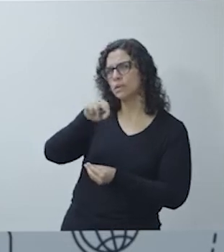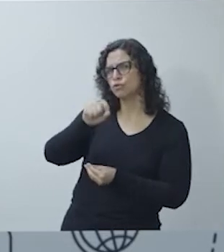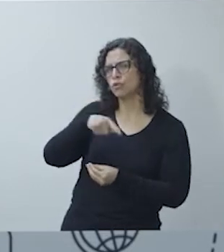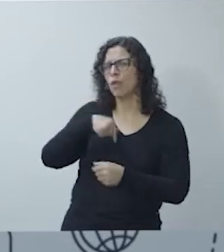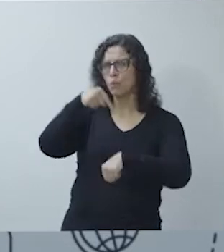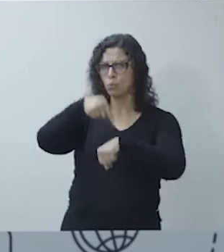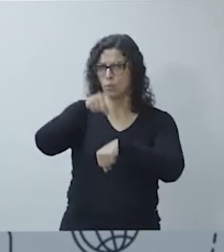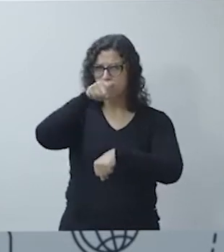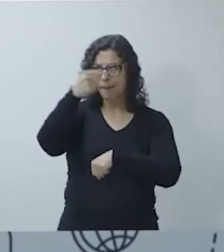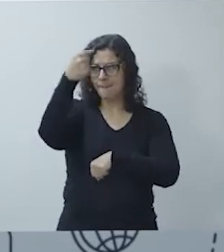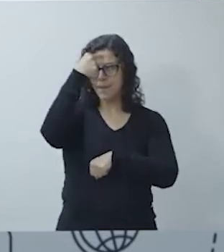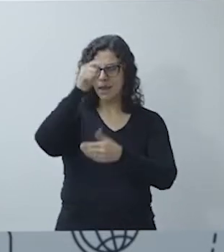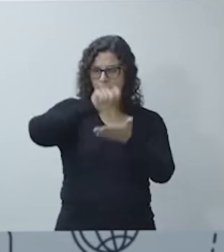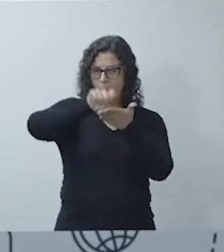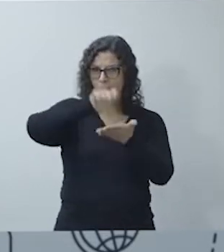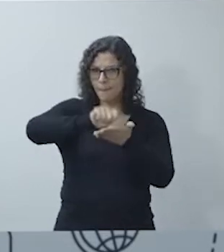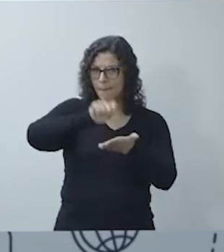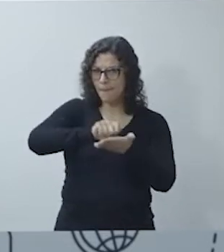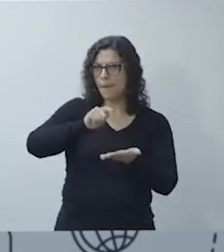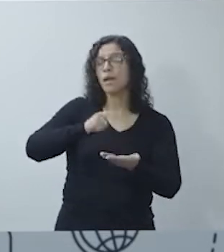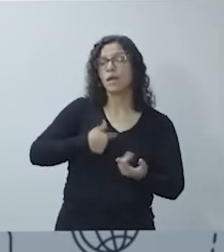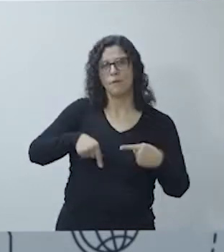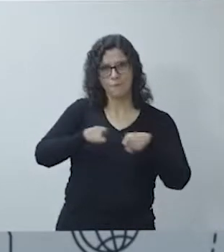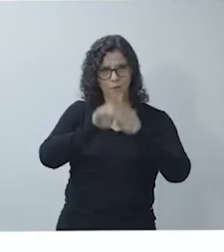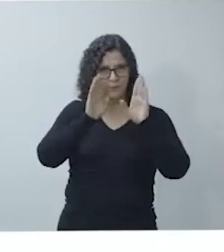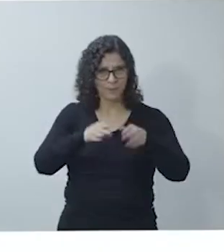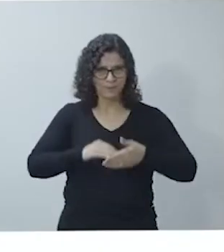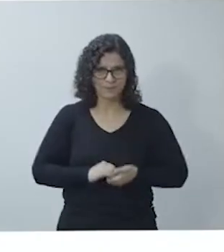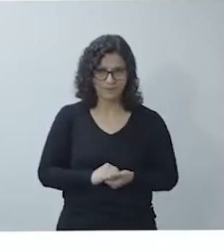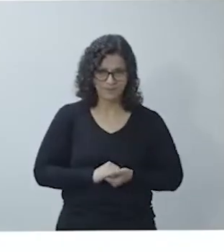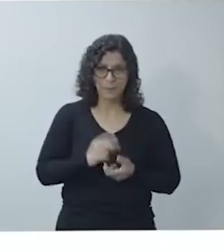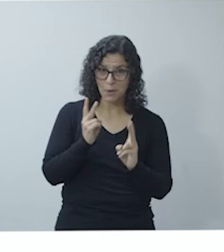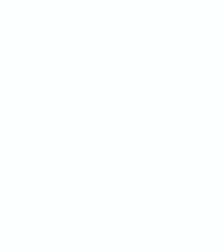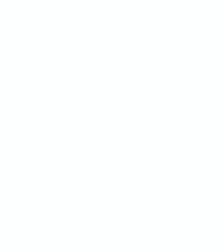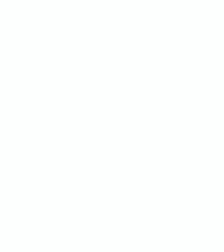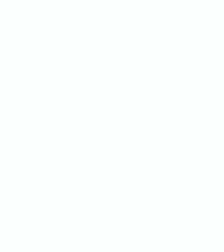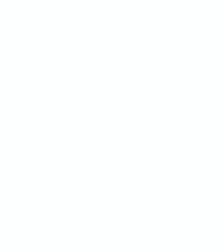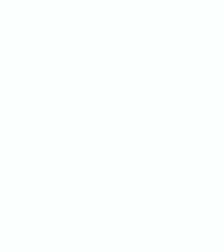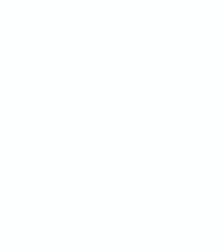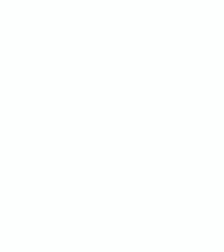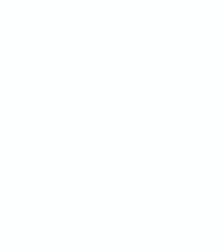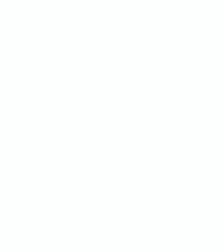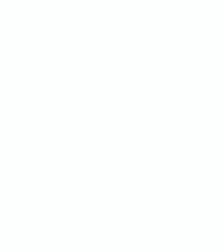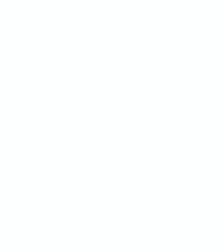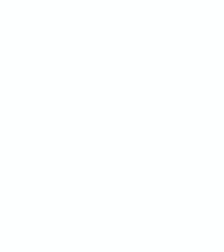senso? Vou dar um tempo para você colocar as suas ideias aí no papel e eu já volto para a gente continuar.